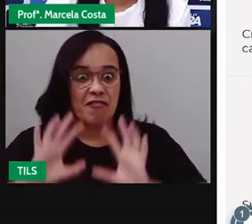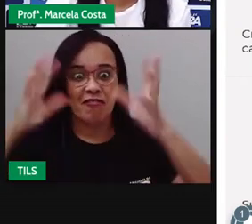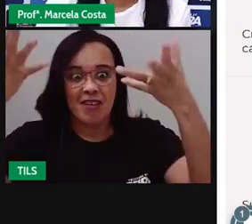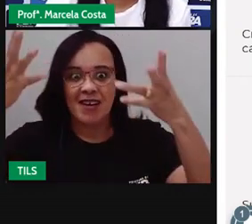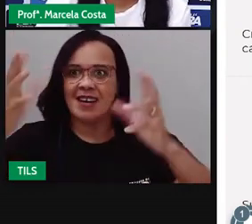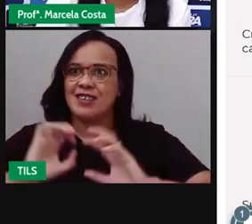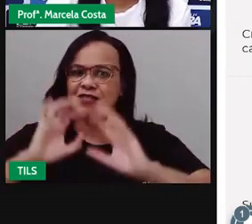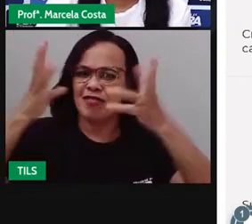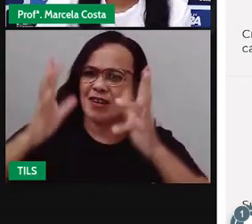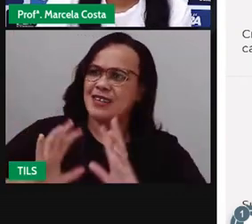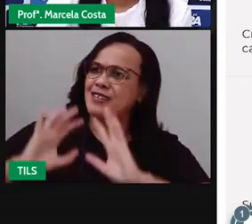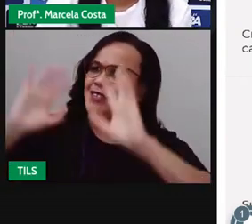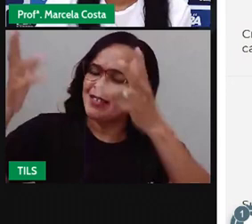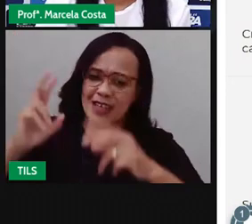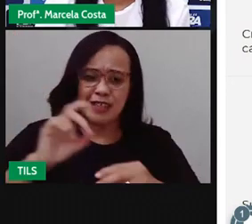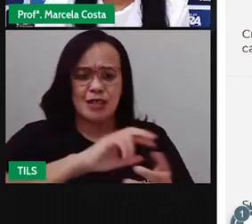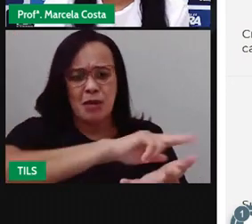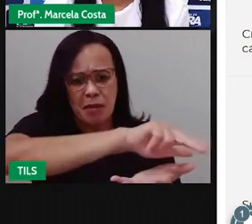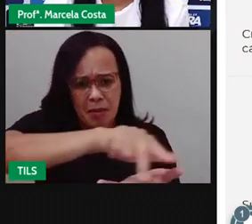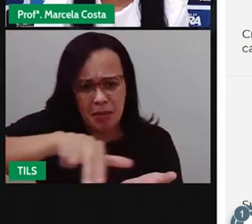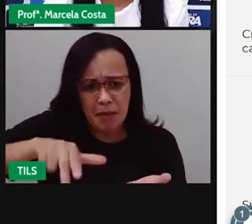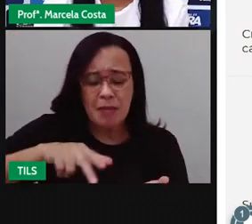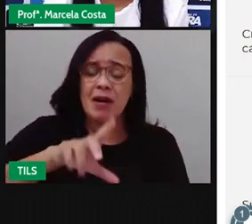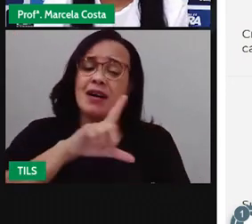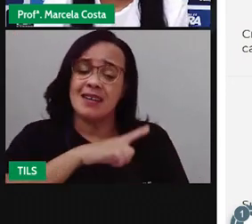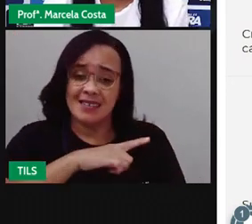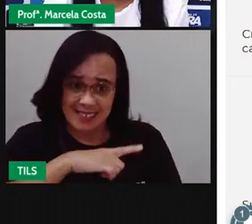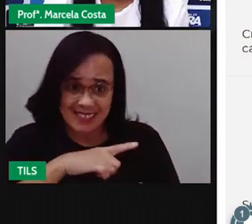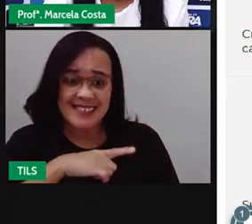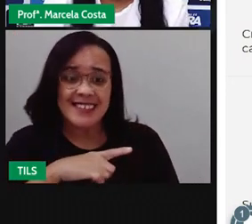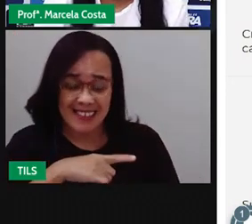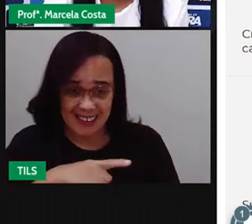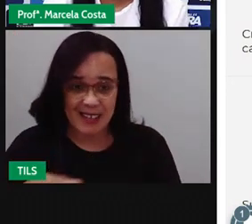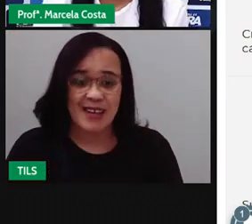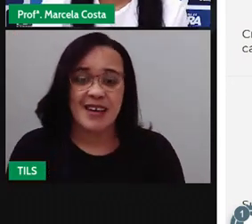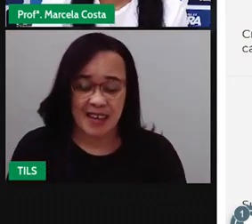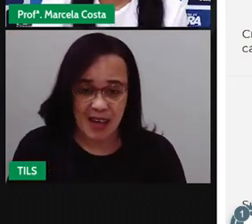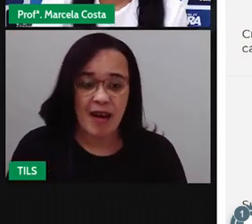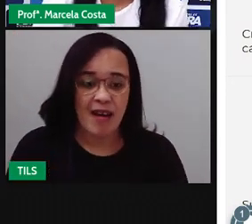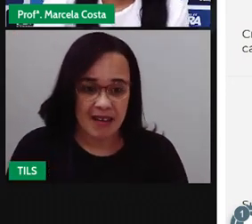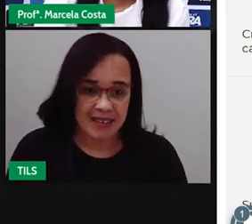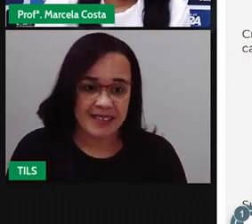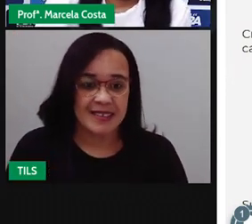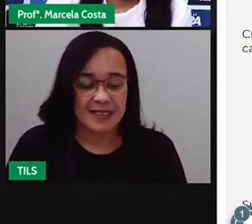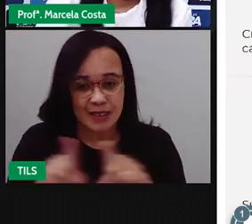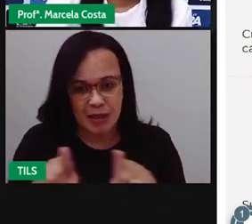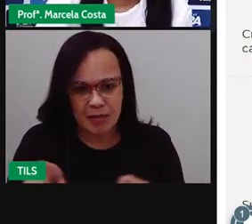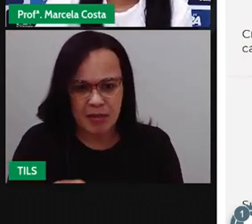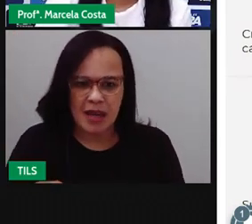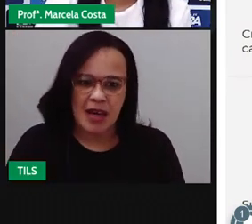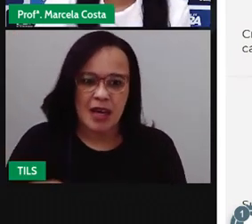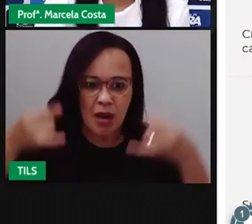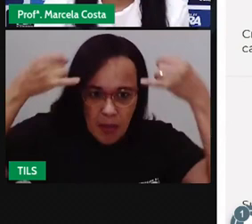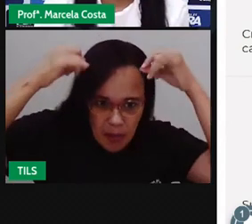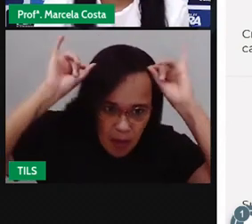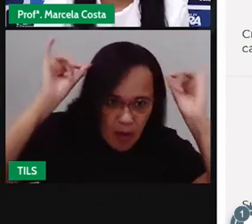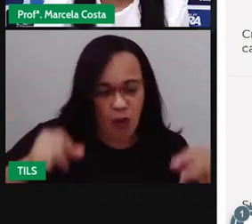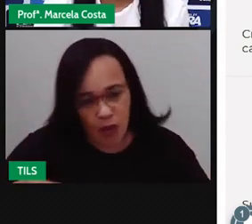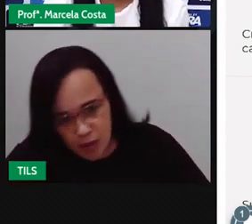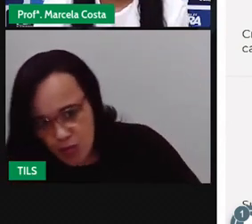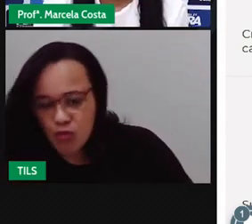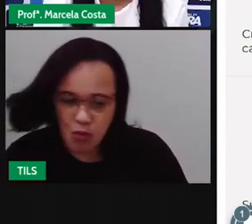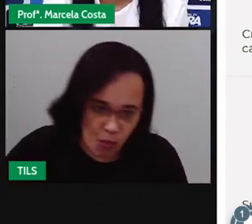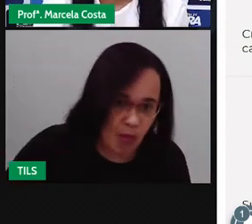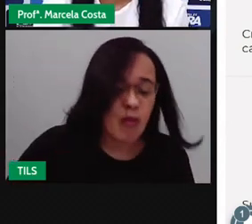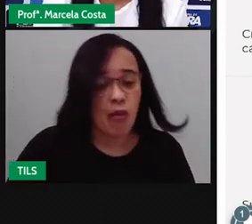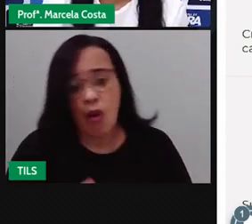Senhora Santana, na segunda quinzena de janeiro, com Bumba Meu Boi, Segura Véia,